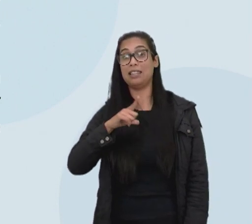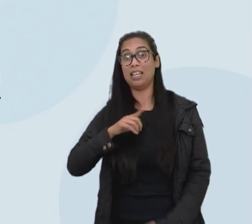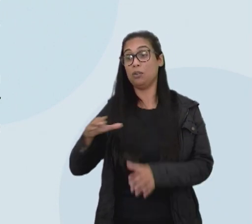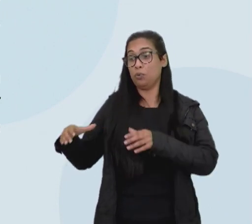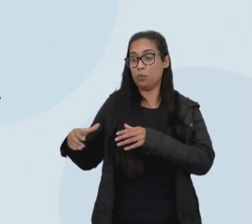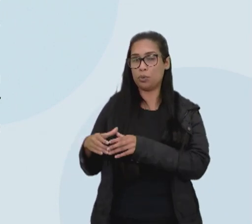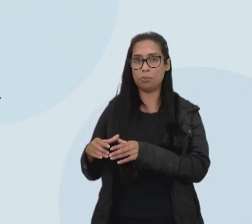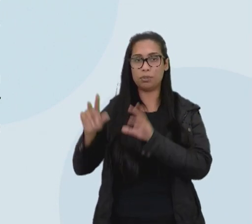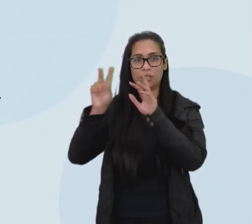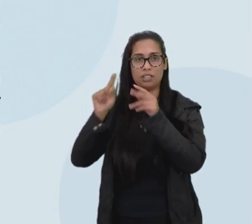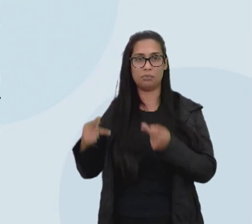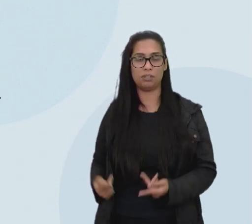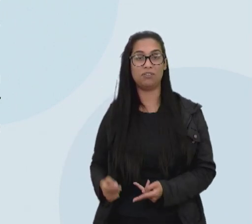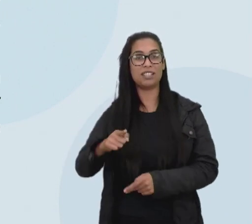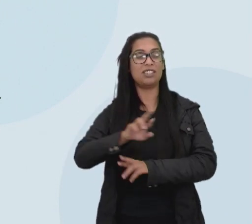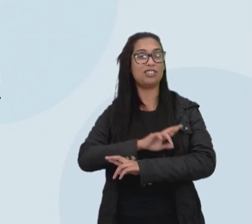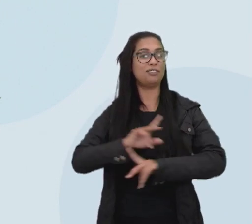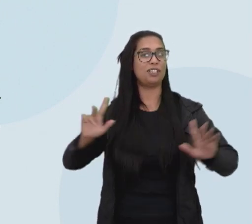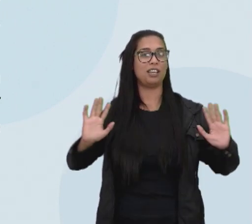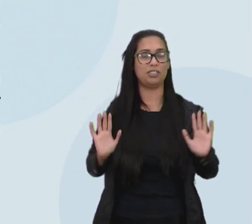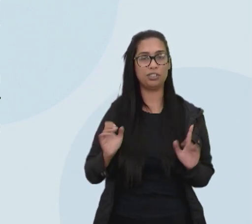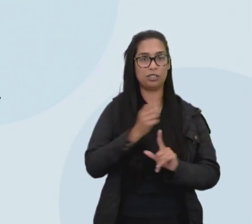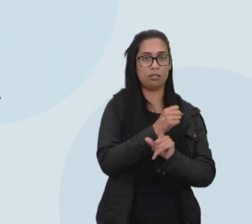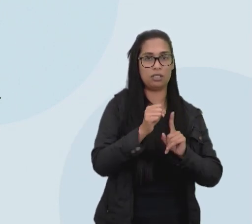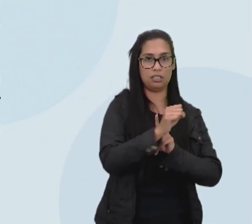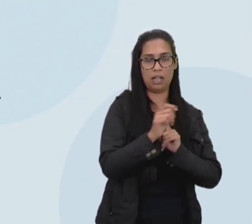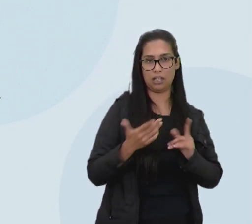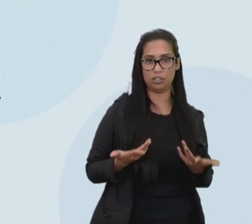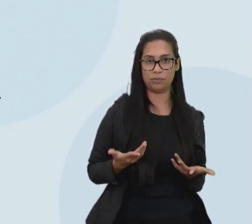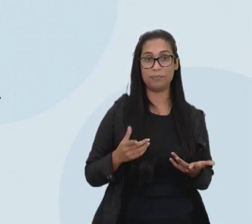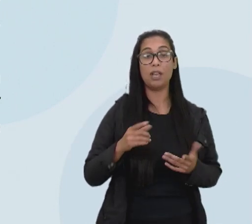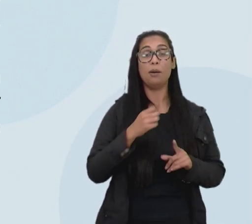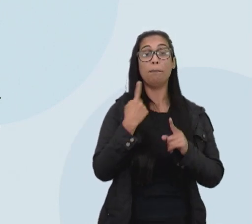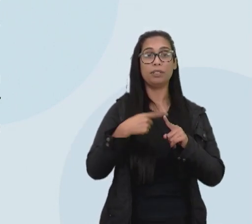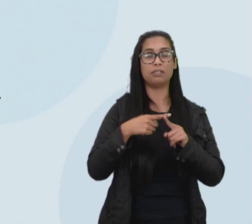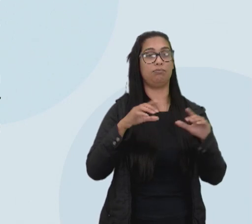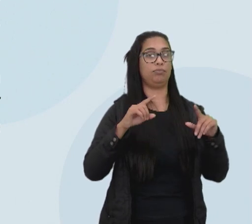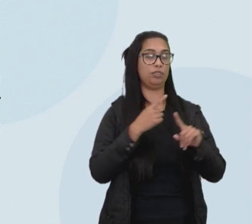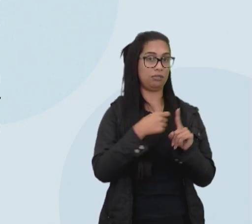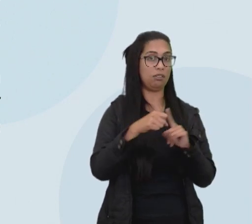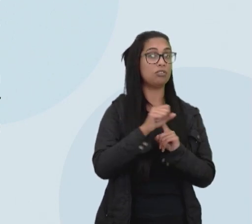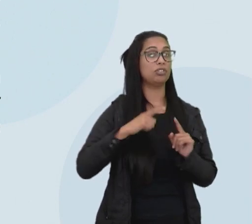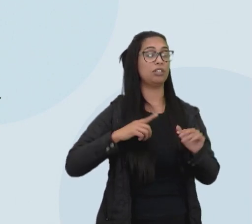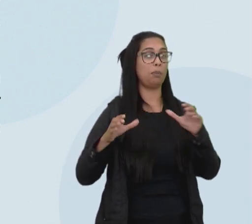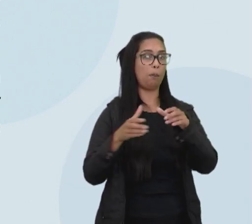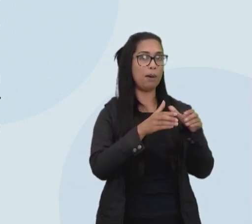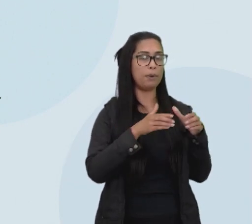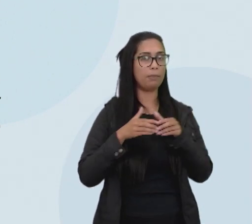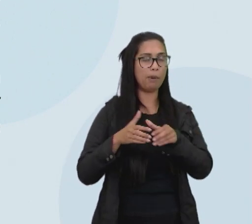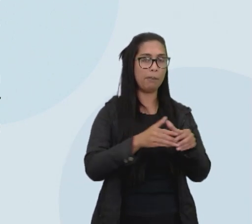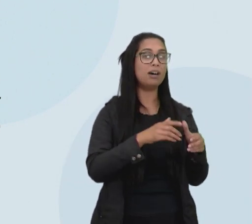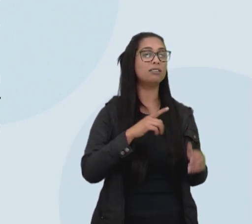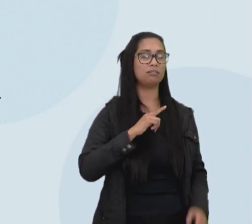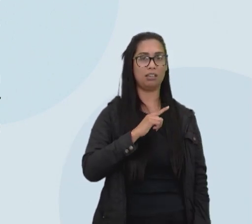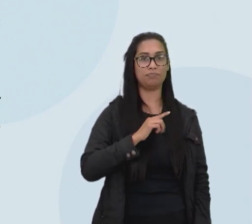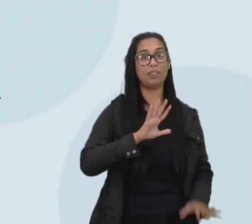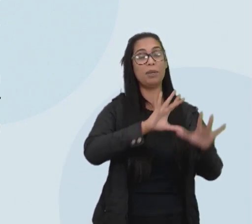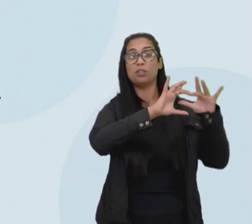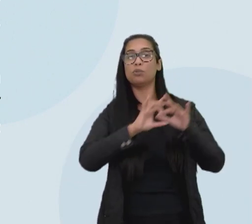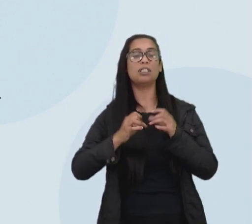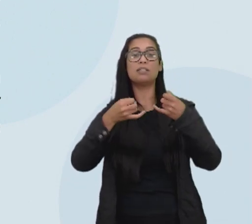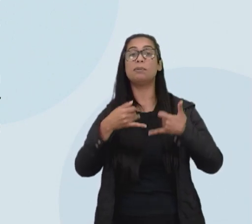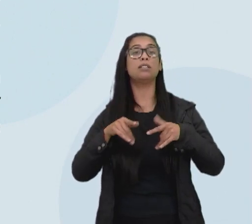humanos, mas você é diferente. E não dá para negar essa diferença. Só que essa diferença, nesse contexto, ela vai